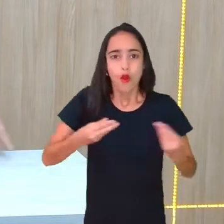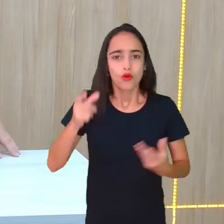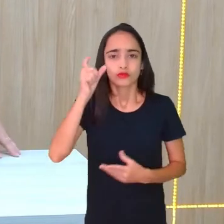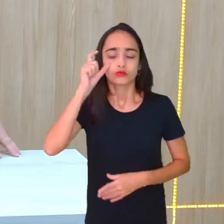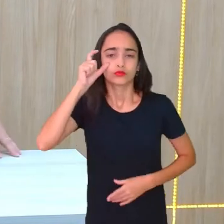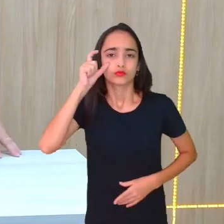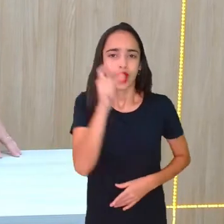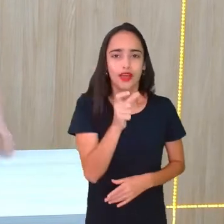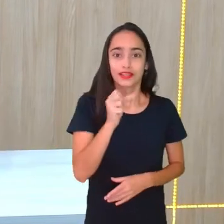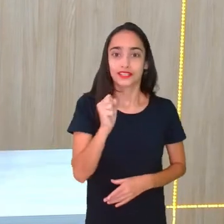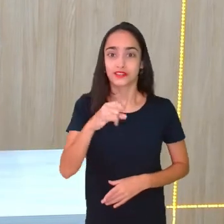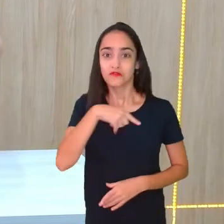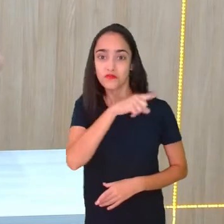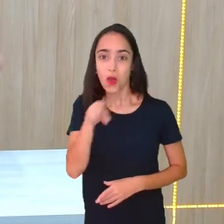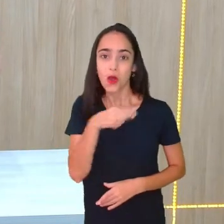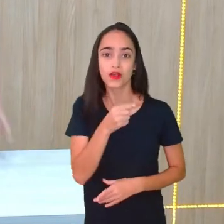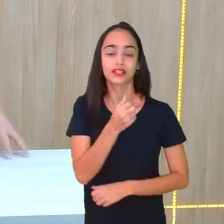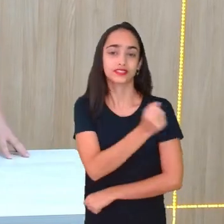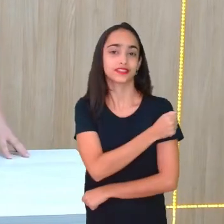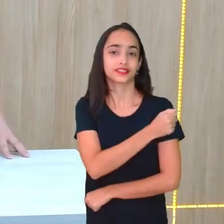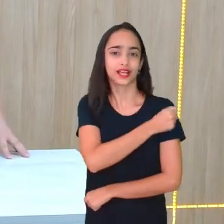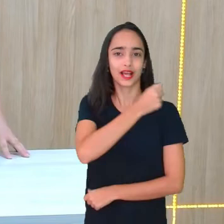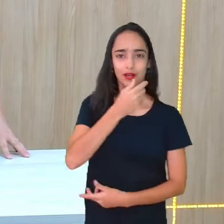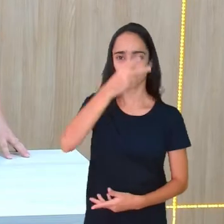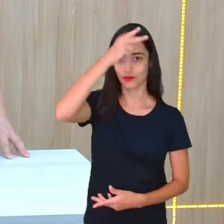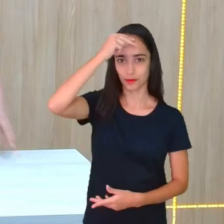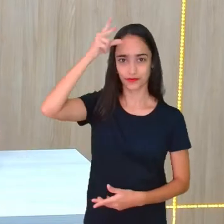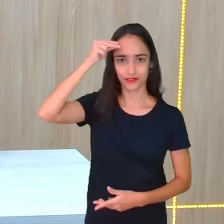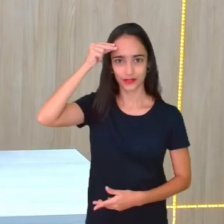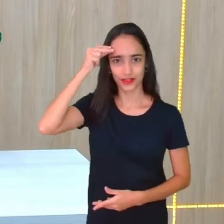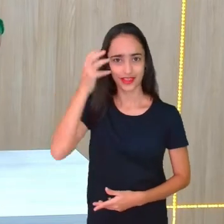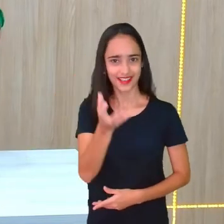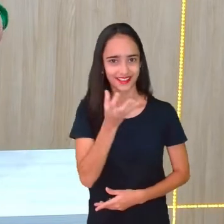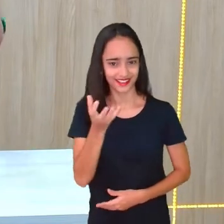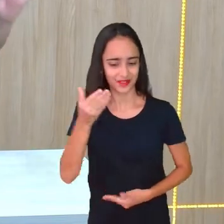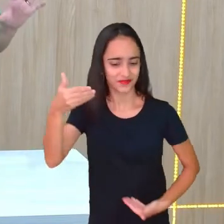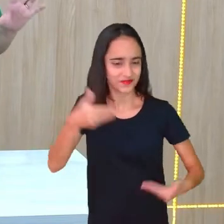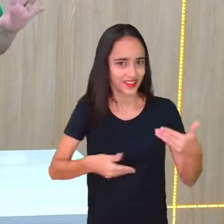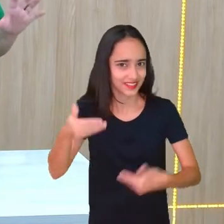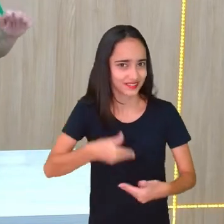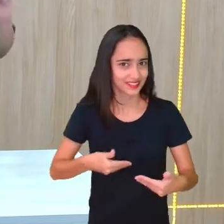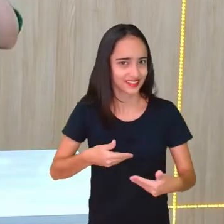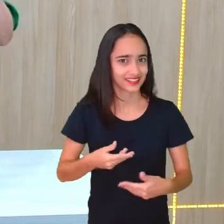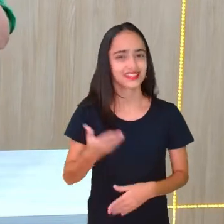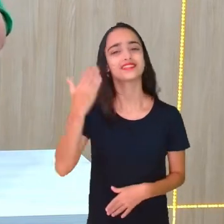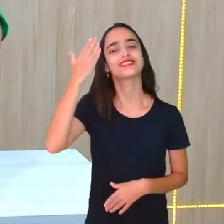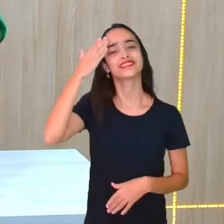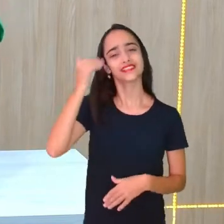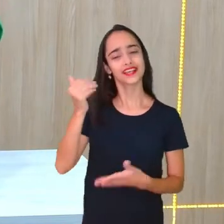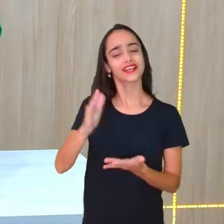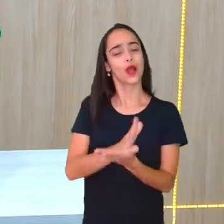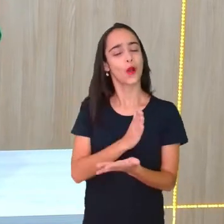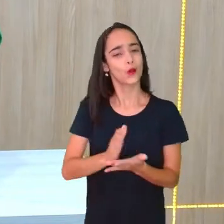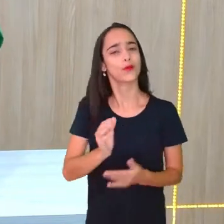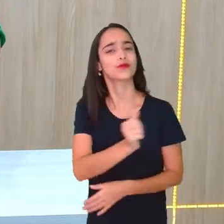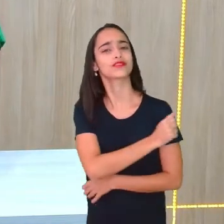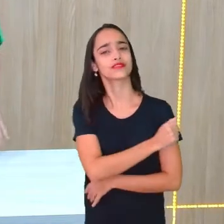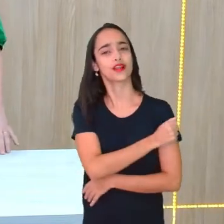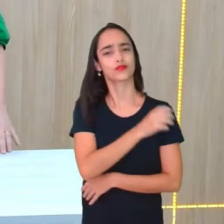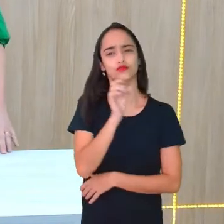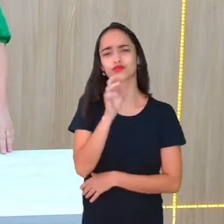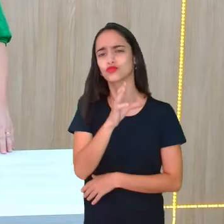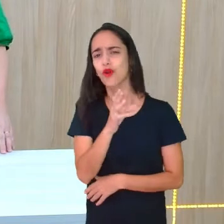você, aluno da rede, resolver participar. Eu sei que muita gente apenas assiste, mas vocês no chat.